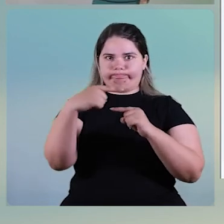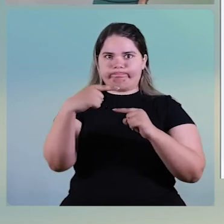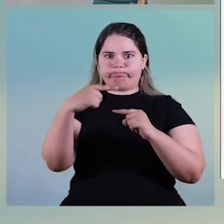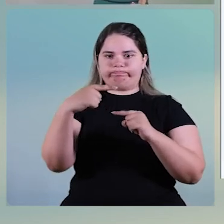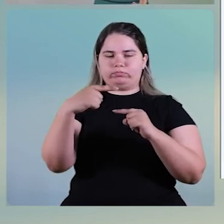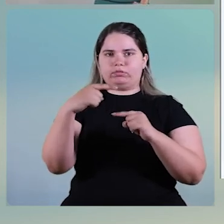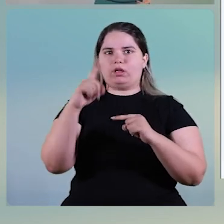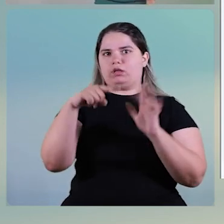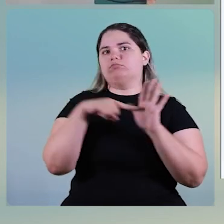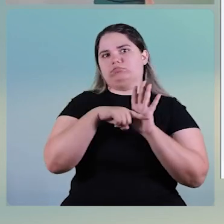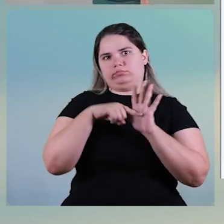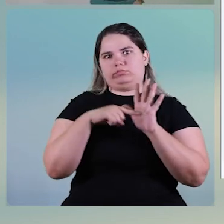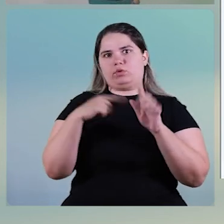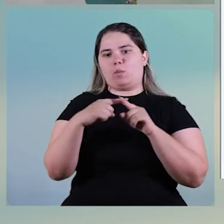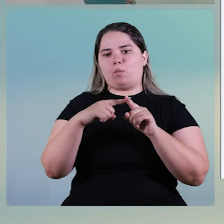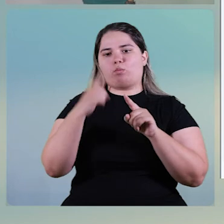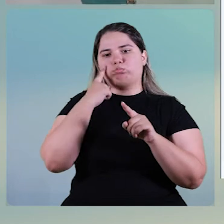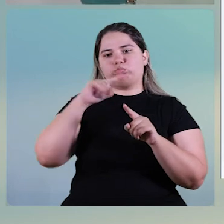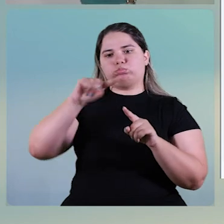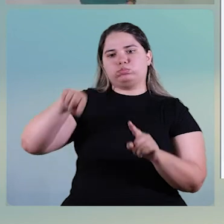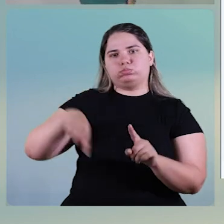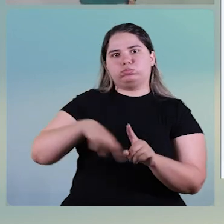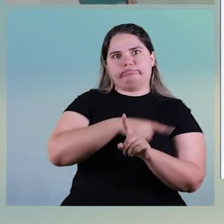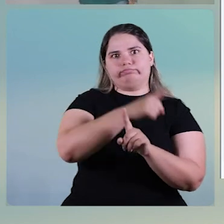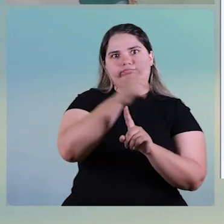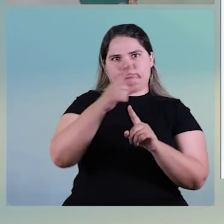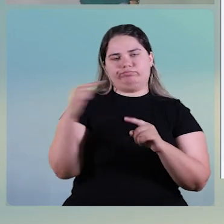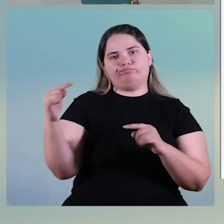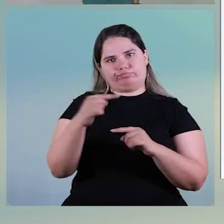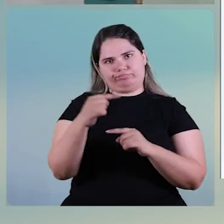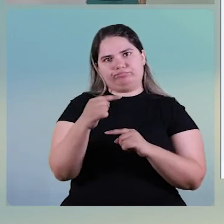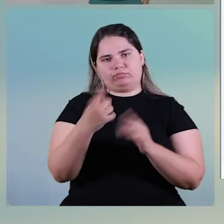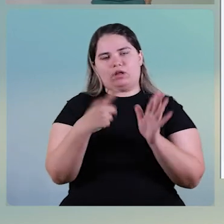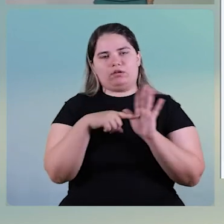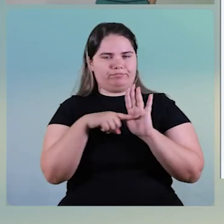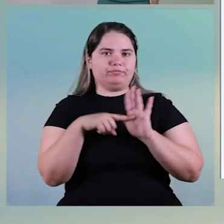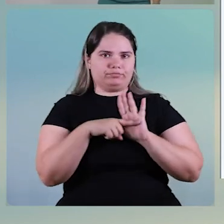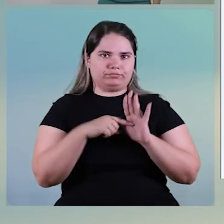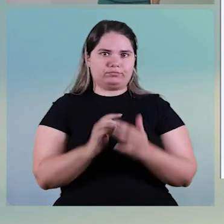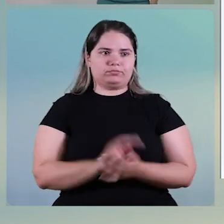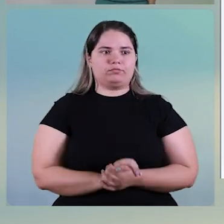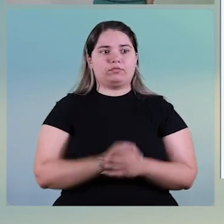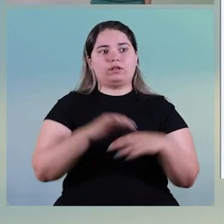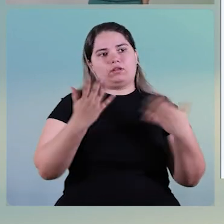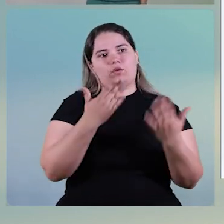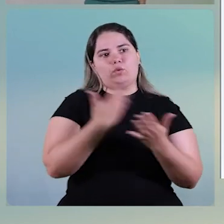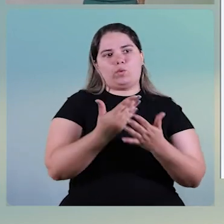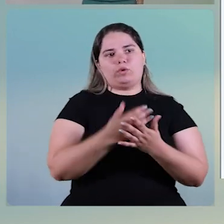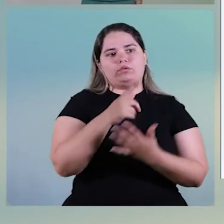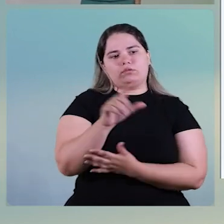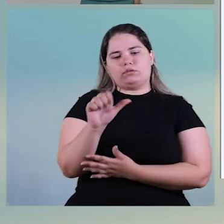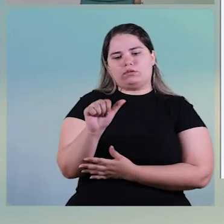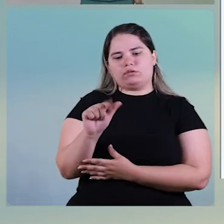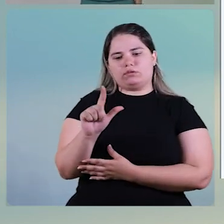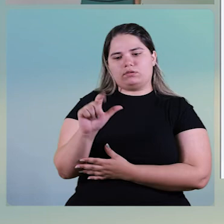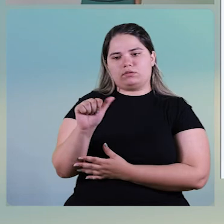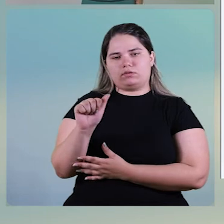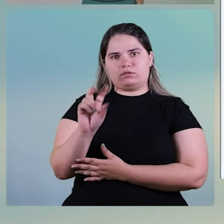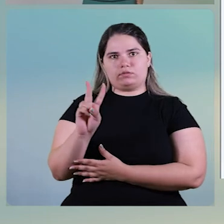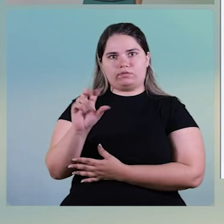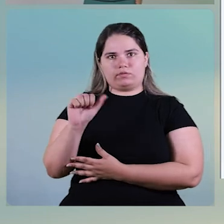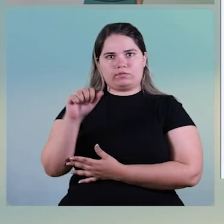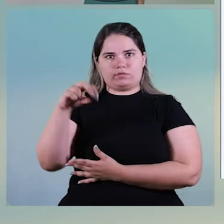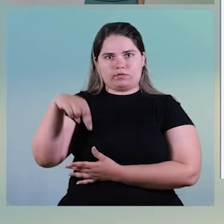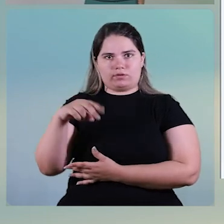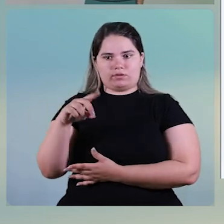Daí a gente estudar agora as alavancas. Veja, o que é que a gente chama de alavanca, né? Nós temos aí uma haste